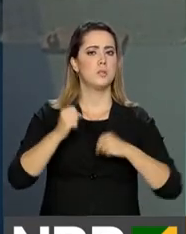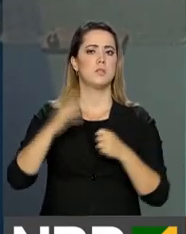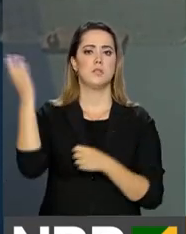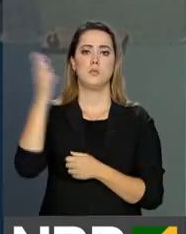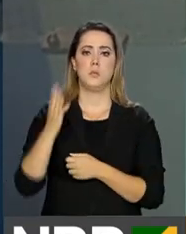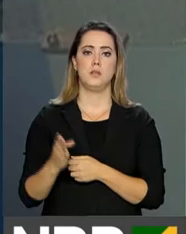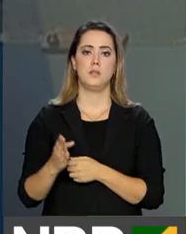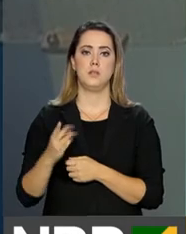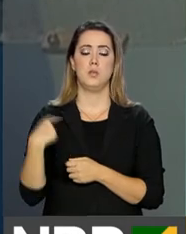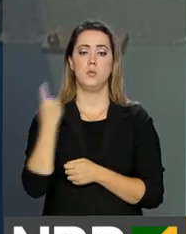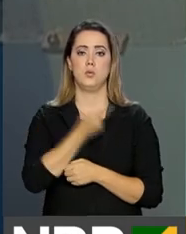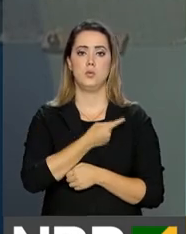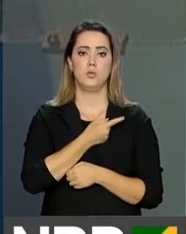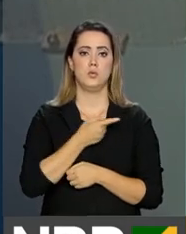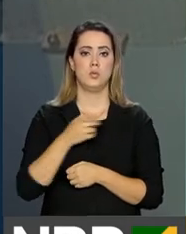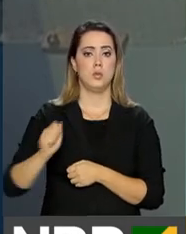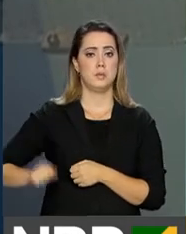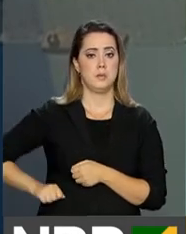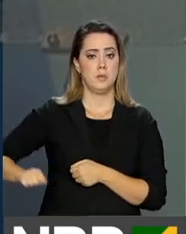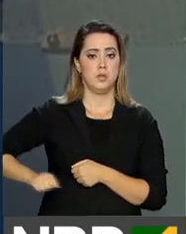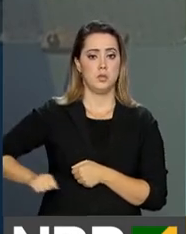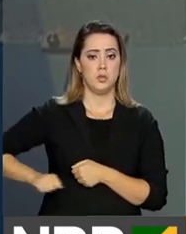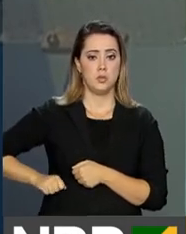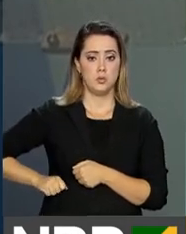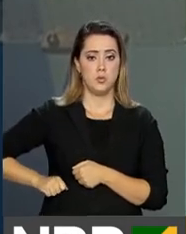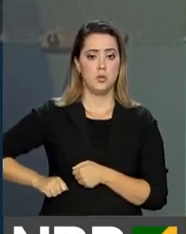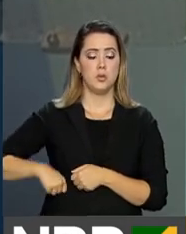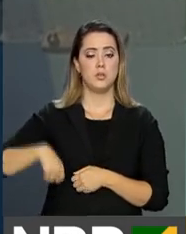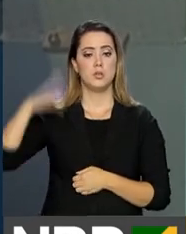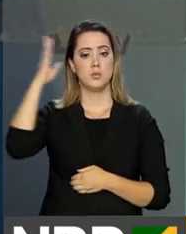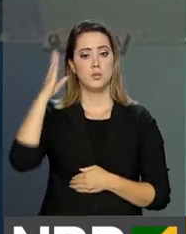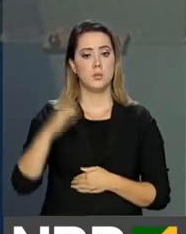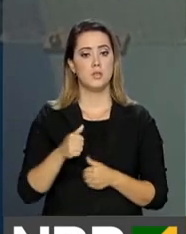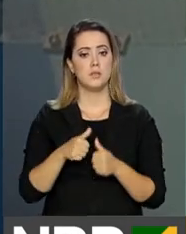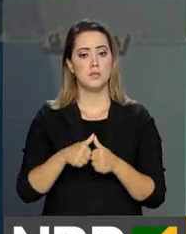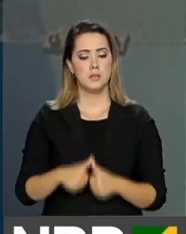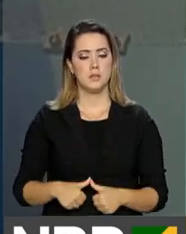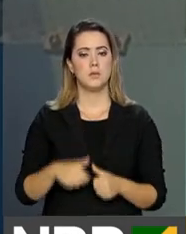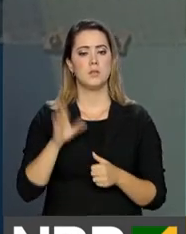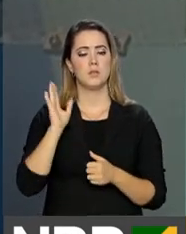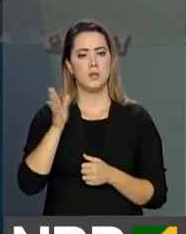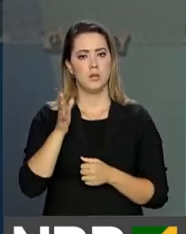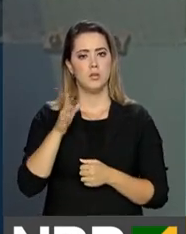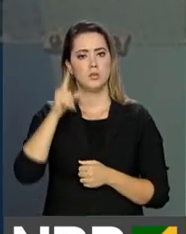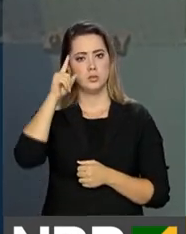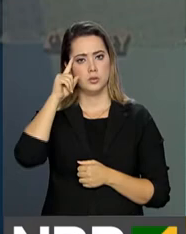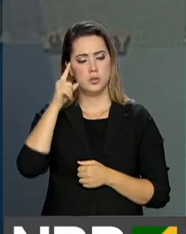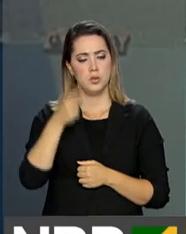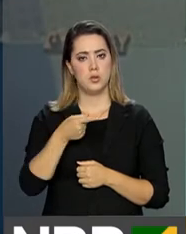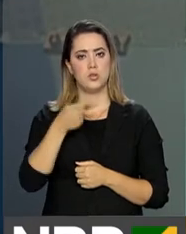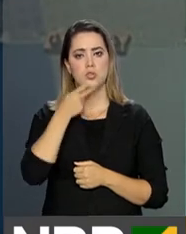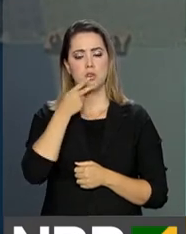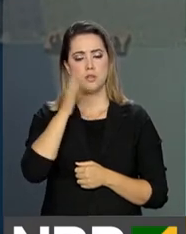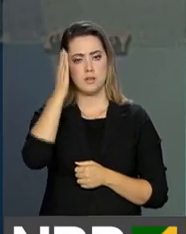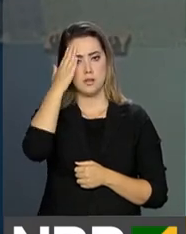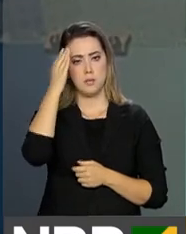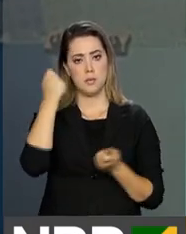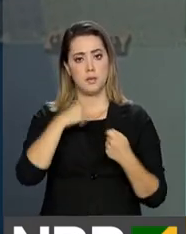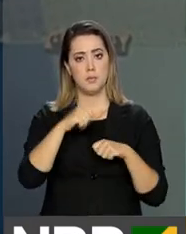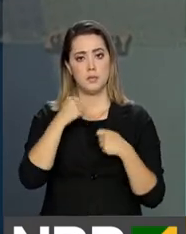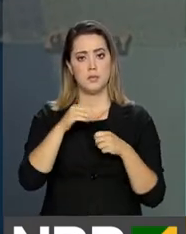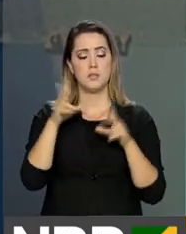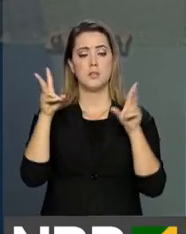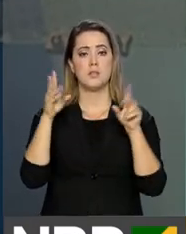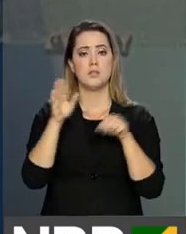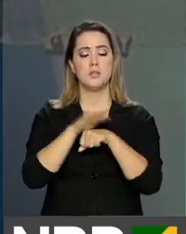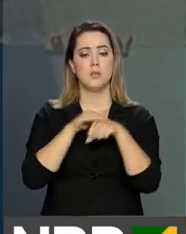brasileiro. Nossos diplomatas, aliás, estão instruídos a tratar do tema em